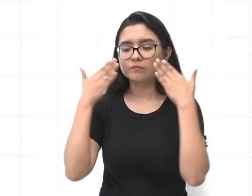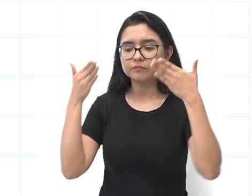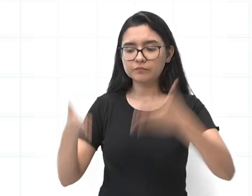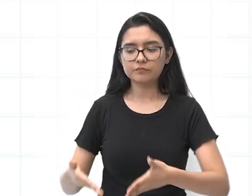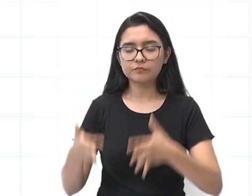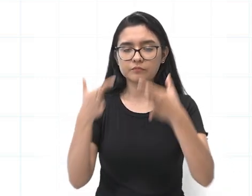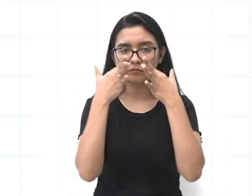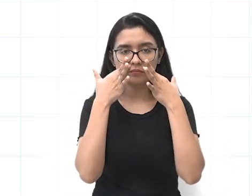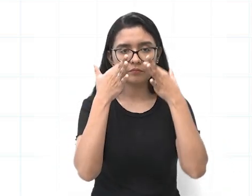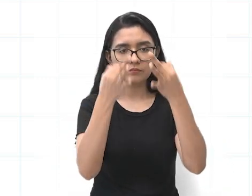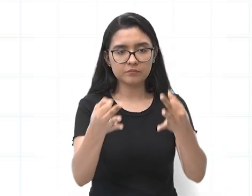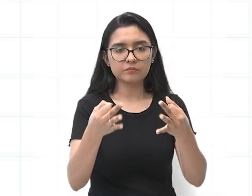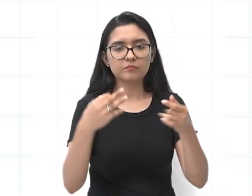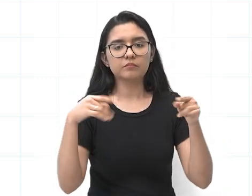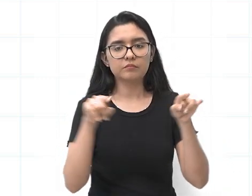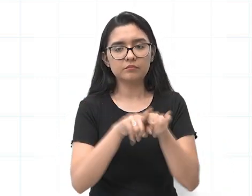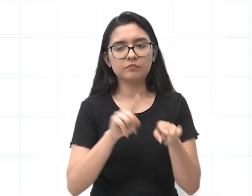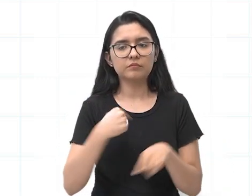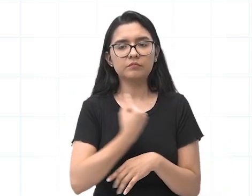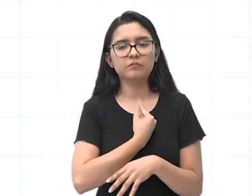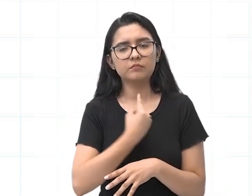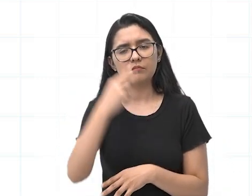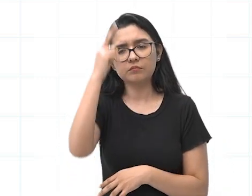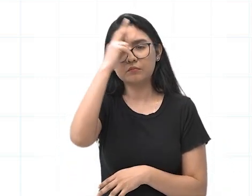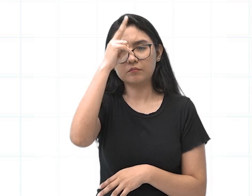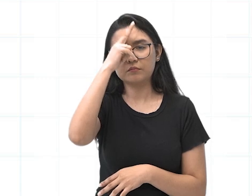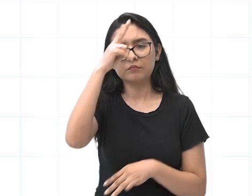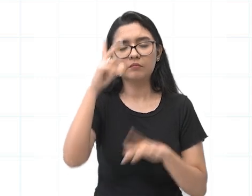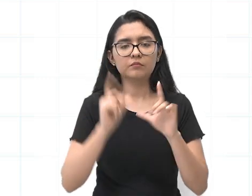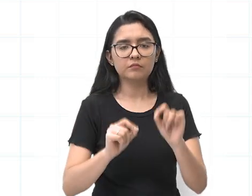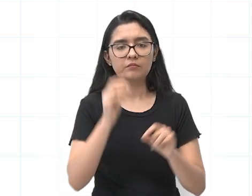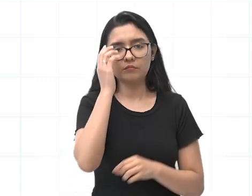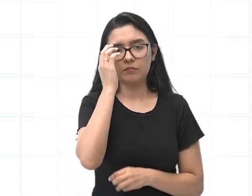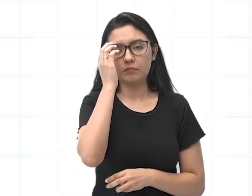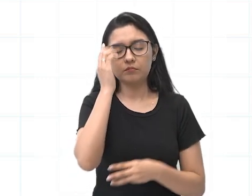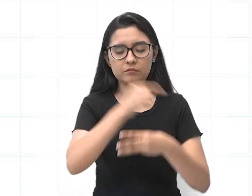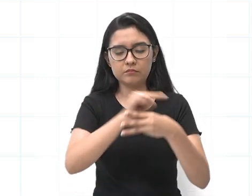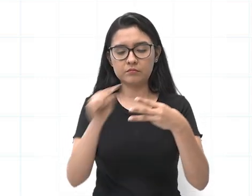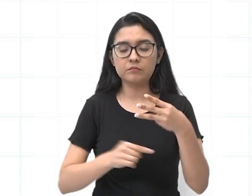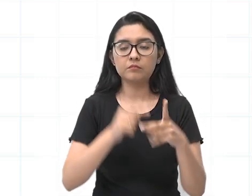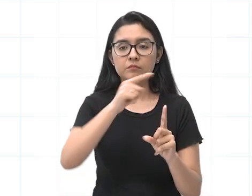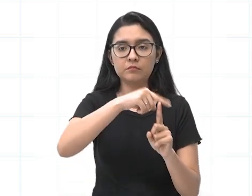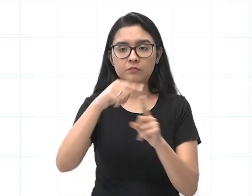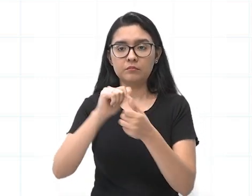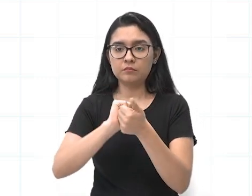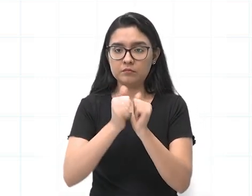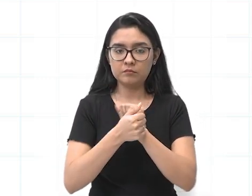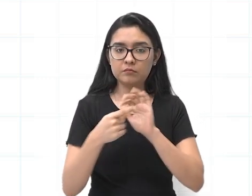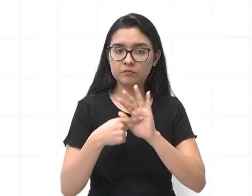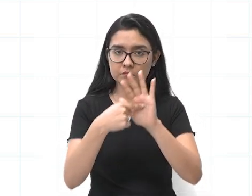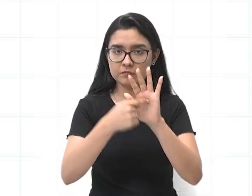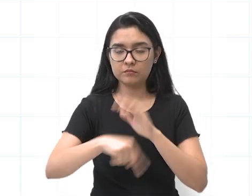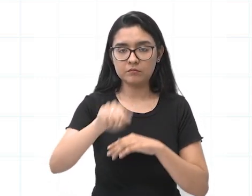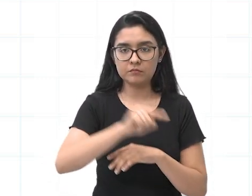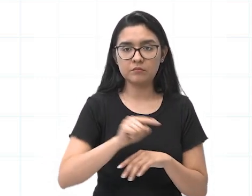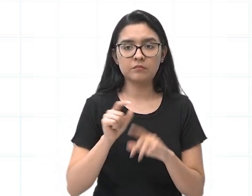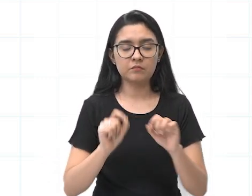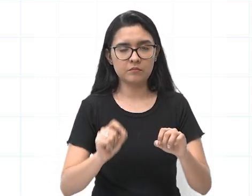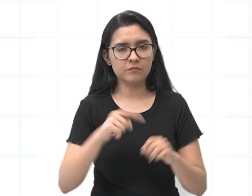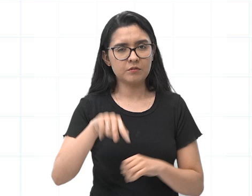no núcleo do nosso alvo, que tem 2 círculos. O círculo menor, ele vale 50 pontos se essa pessoa